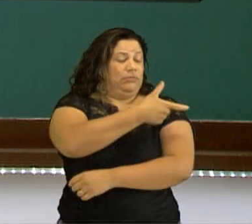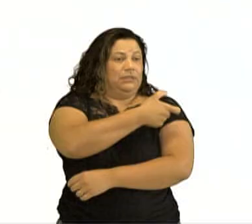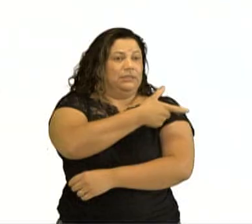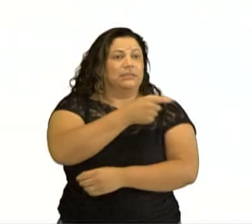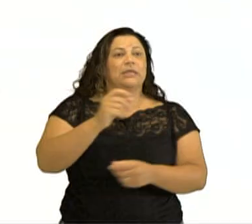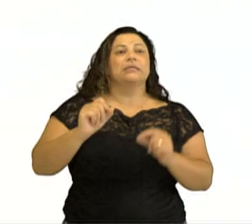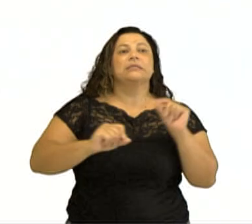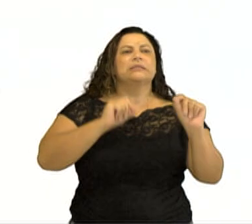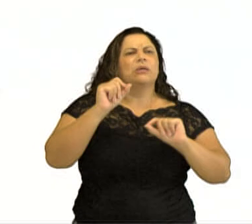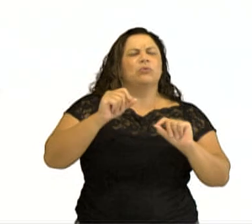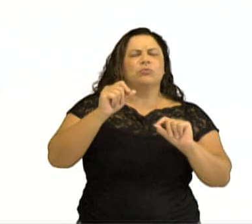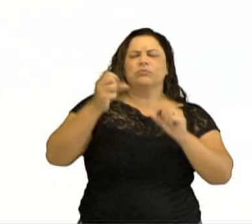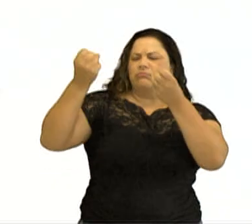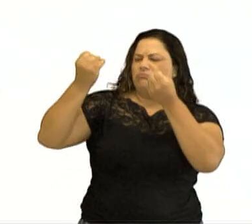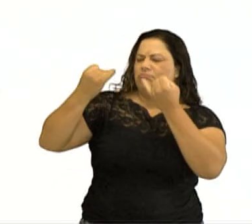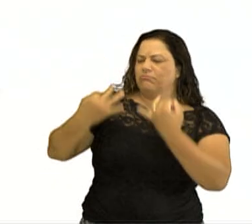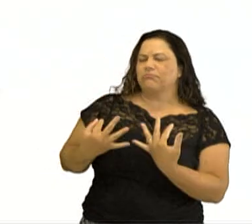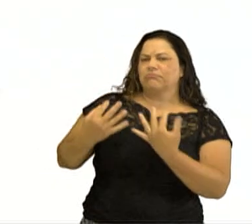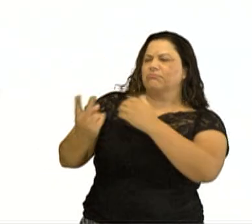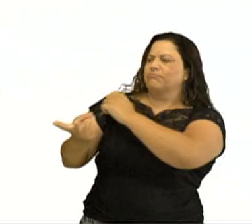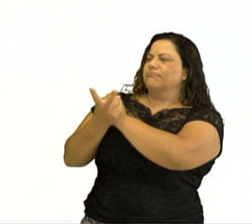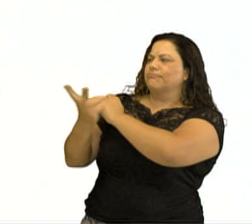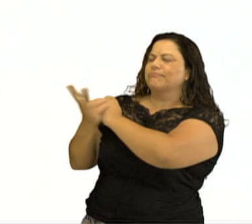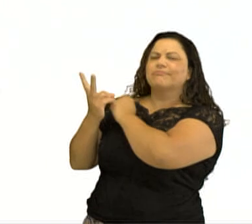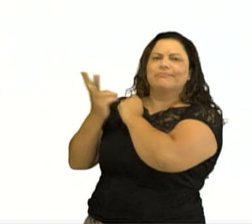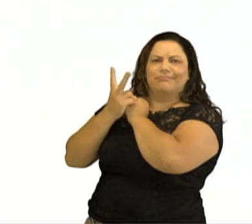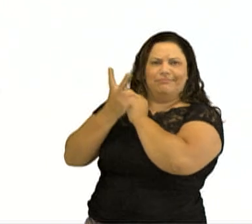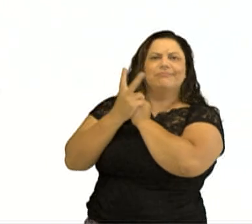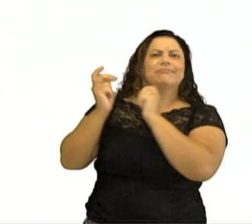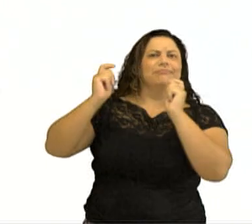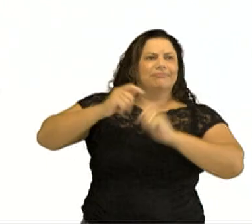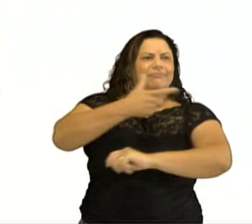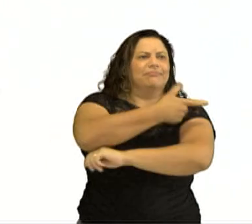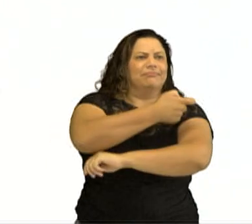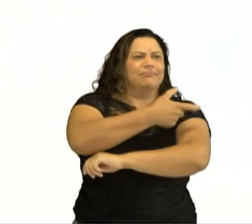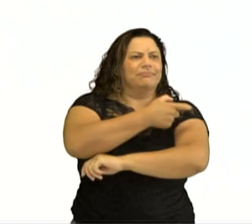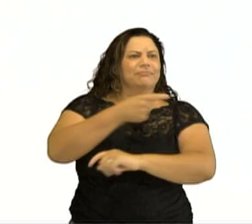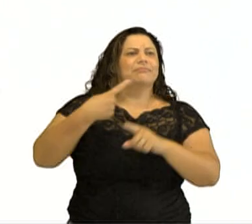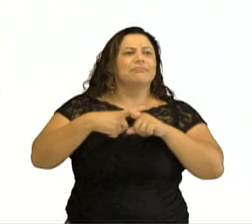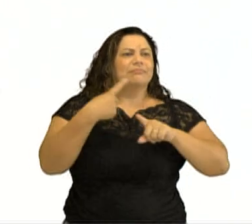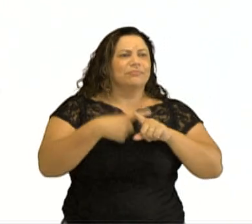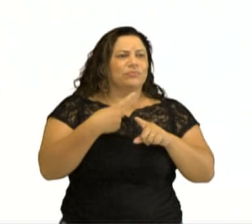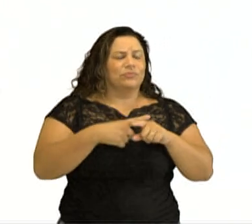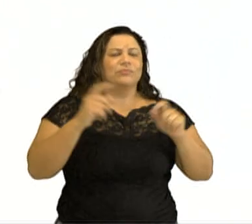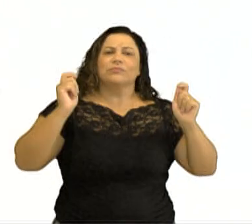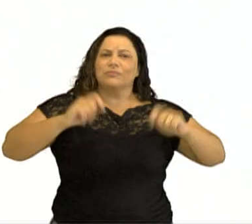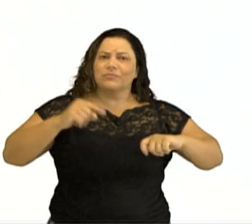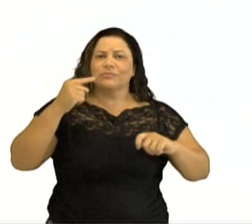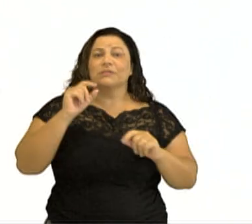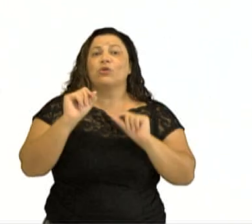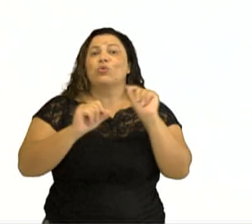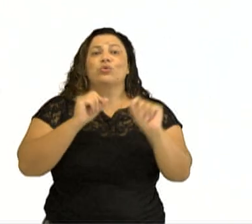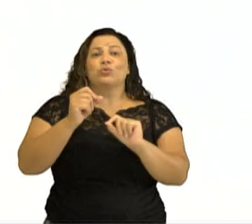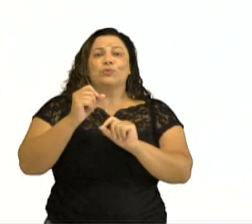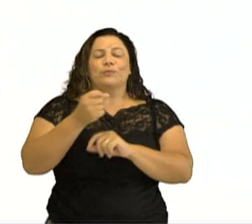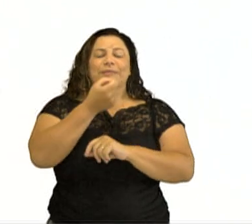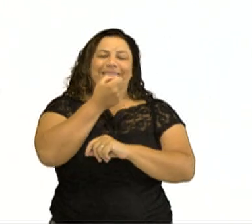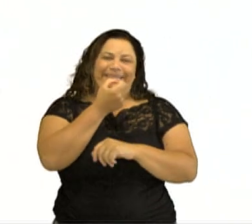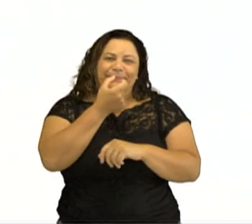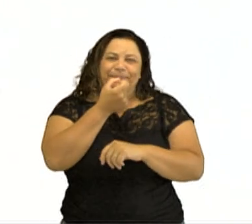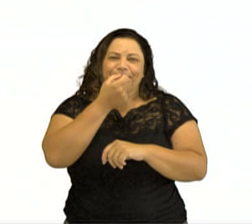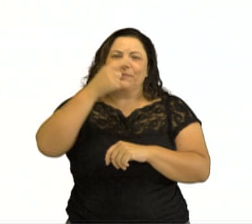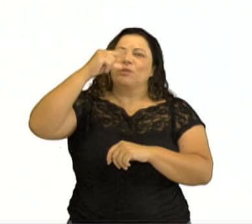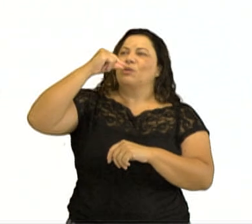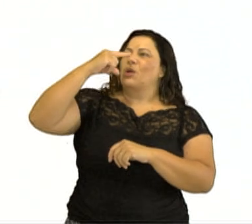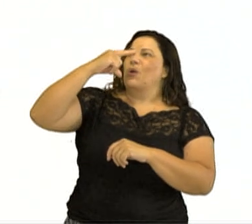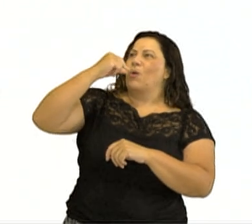que vacinar é proteger. E ele diz isso pelo simples fato de que quando você toma uma vacina, você